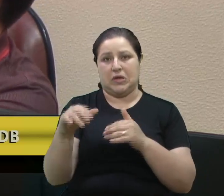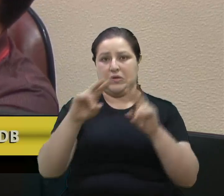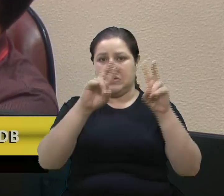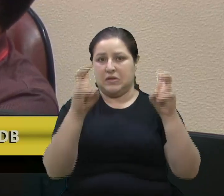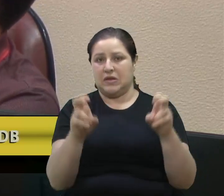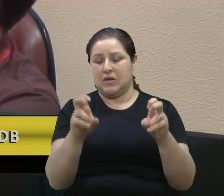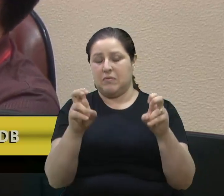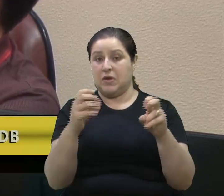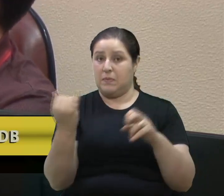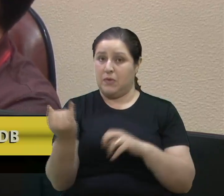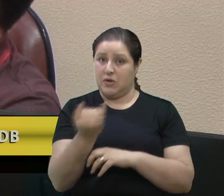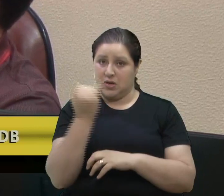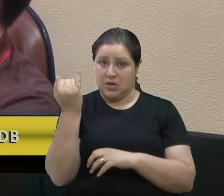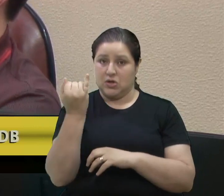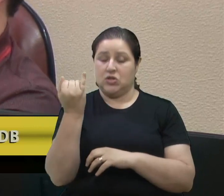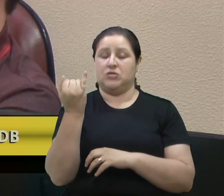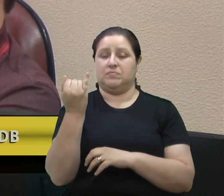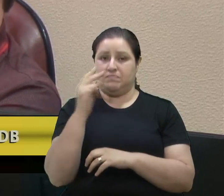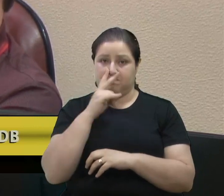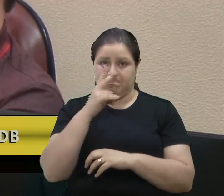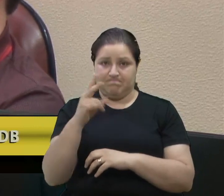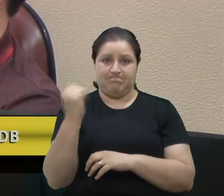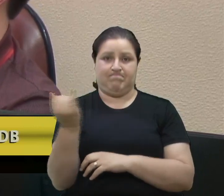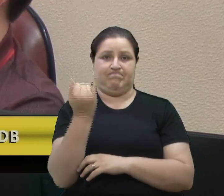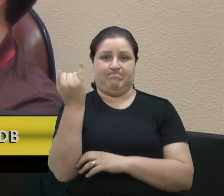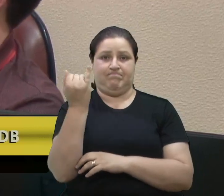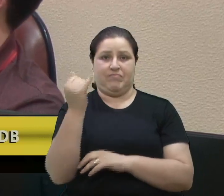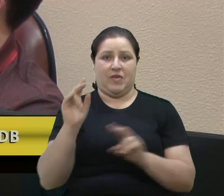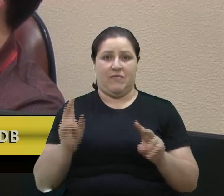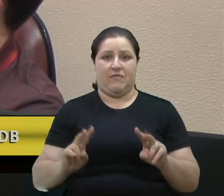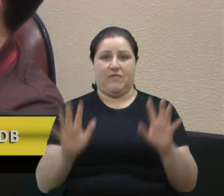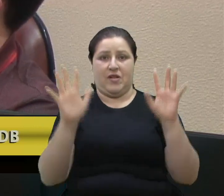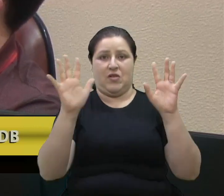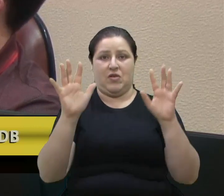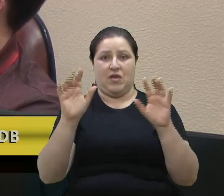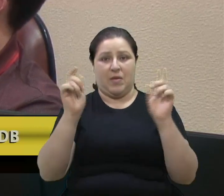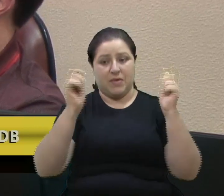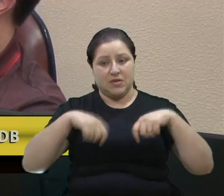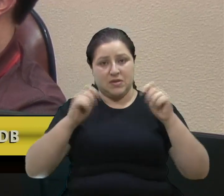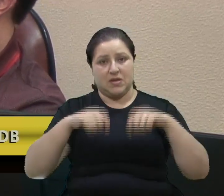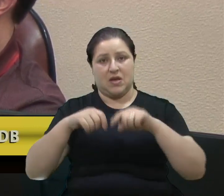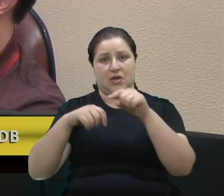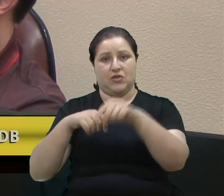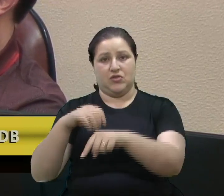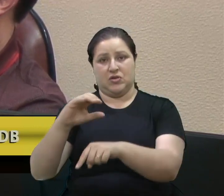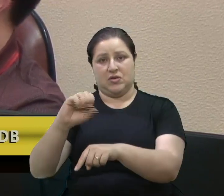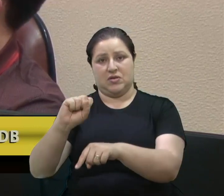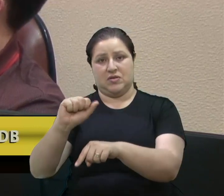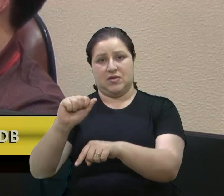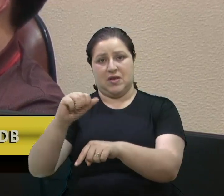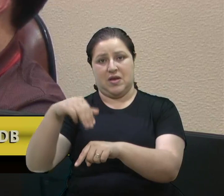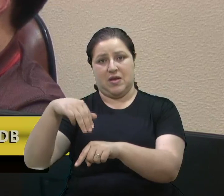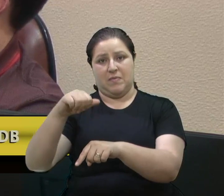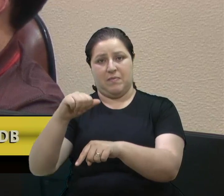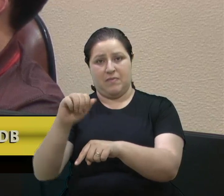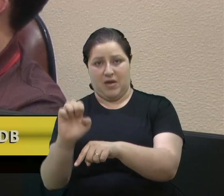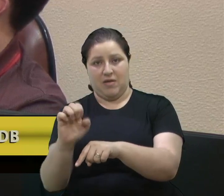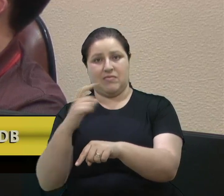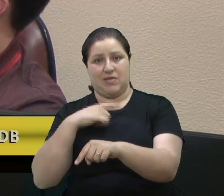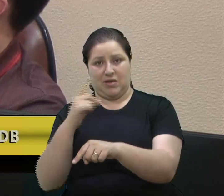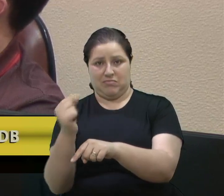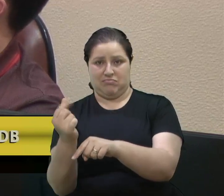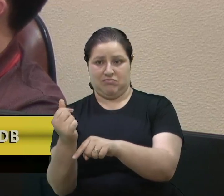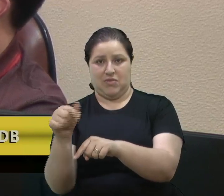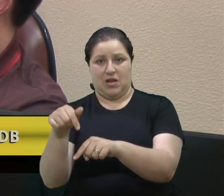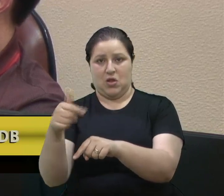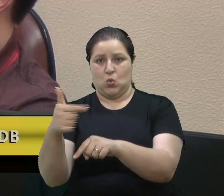extremamente importante, relevante, que valoriza a capacidade do SAMAI, né, que tem recurso, né? O SAMAI não está com